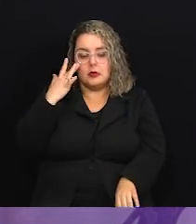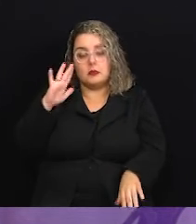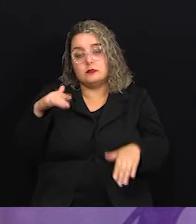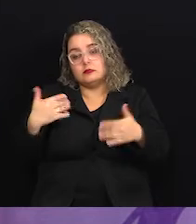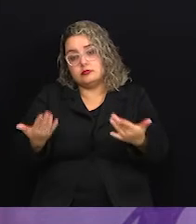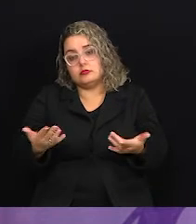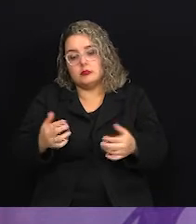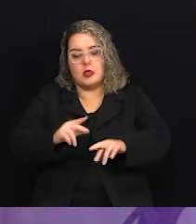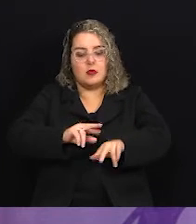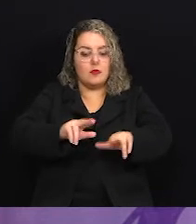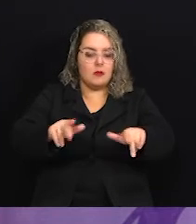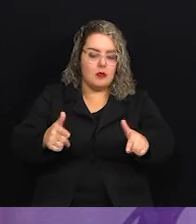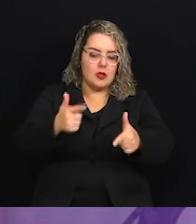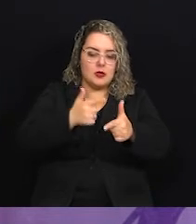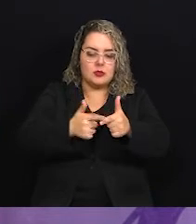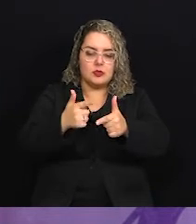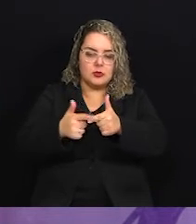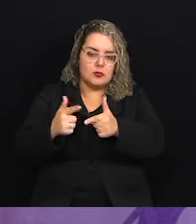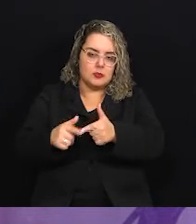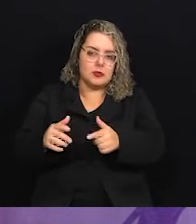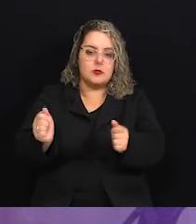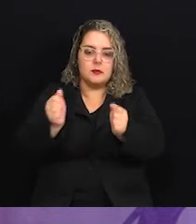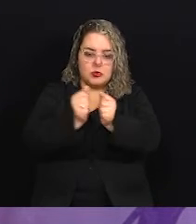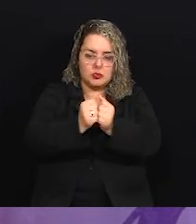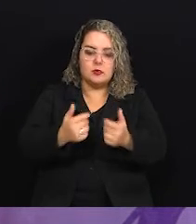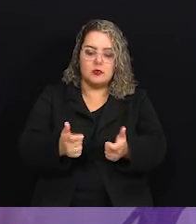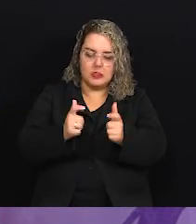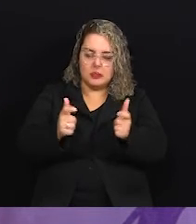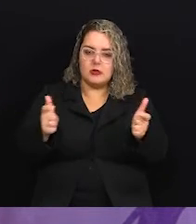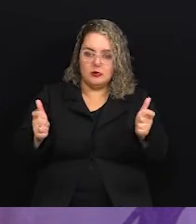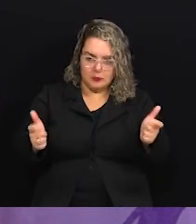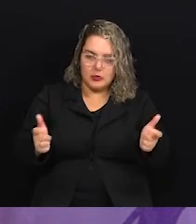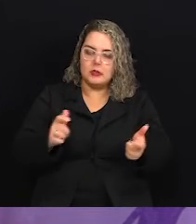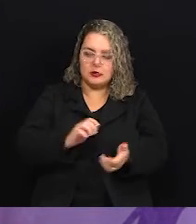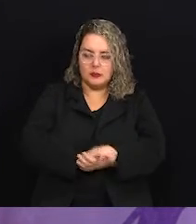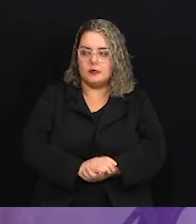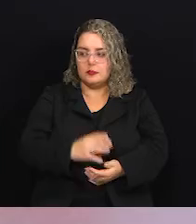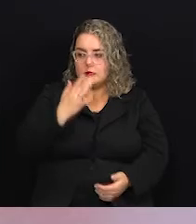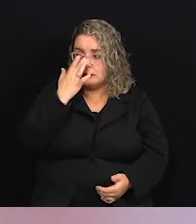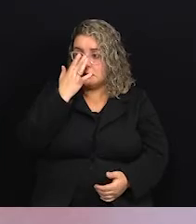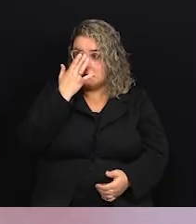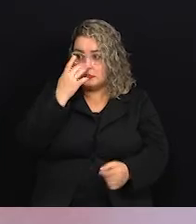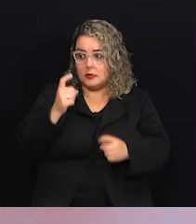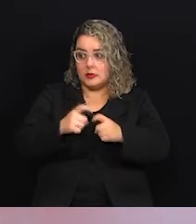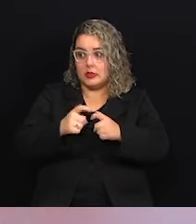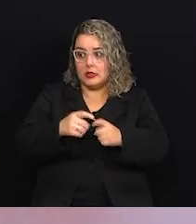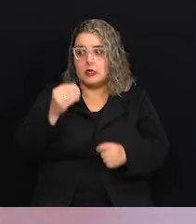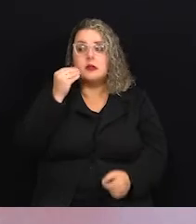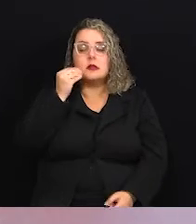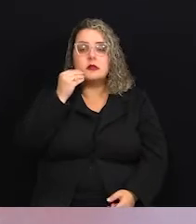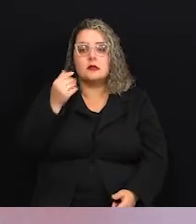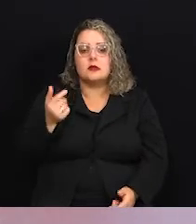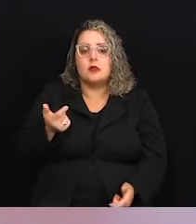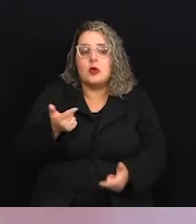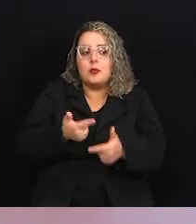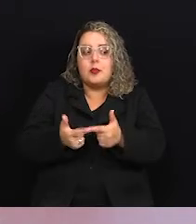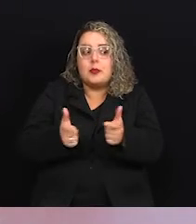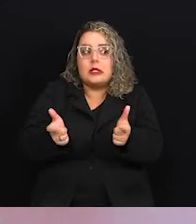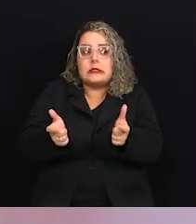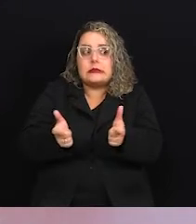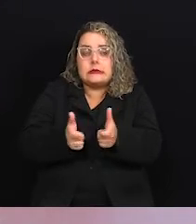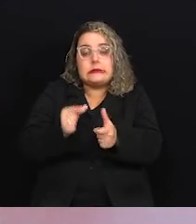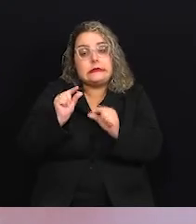não sabemos exatamente. Provavelmente são vários fatores agindo ao mesmo tempo, mas está aumentando sim bastante. Doutor, para a gente então tentar pelo menos